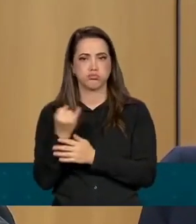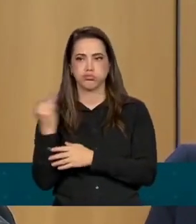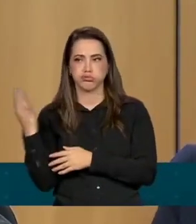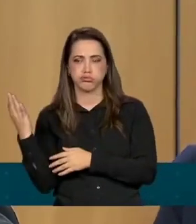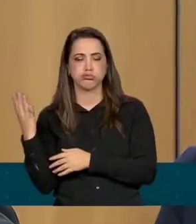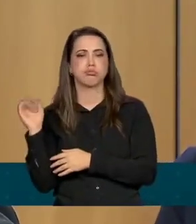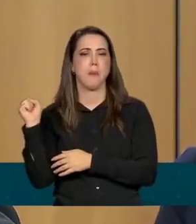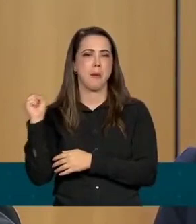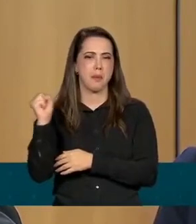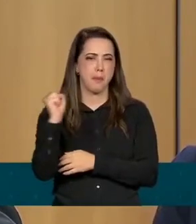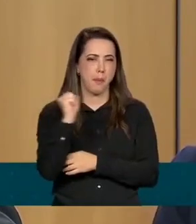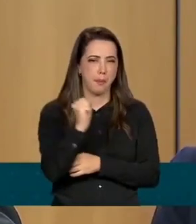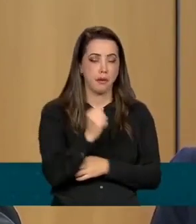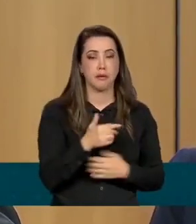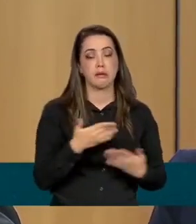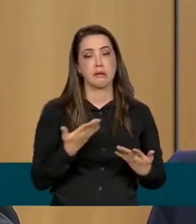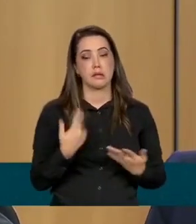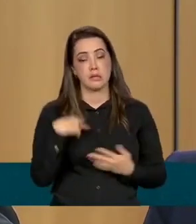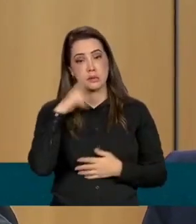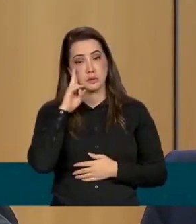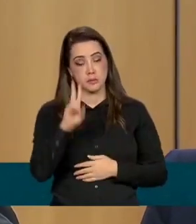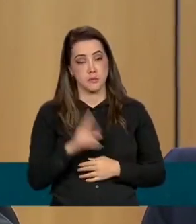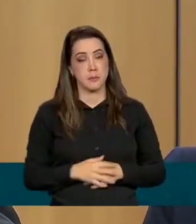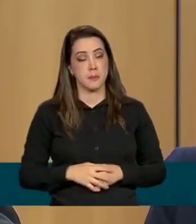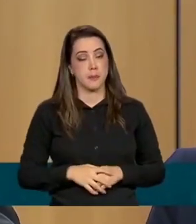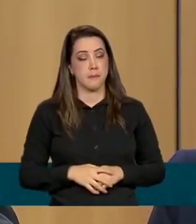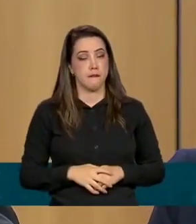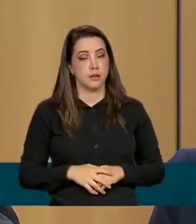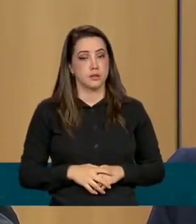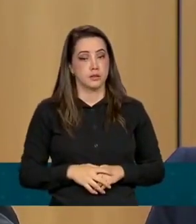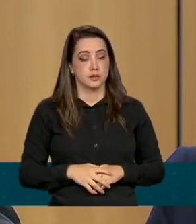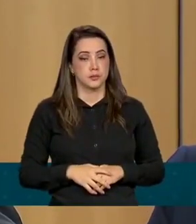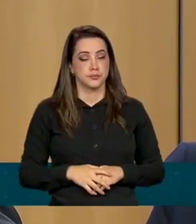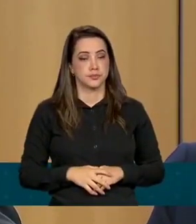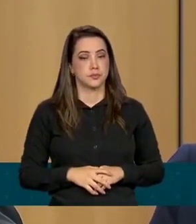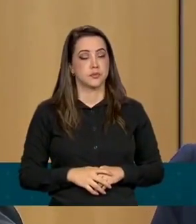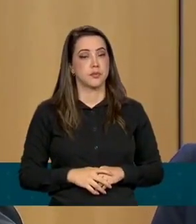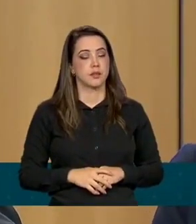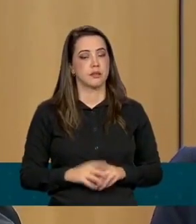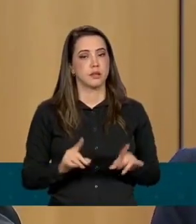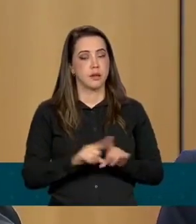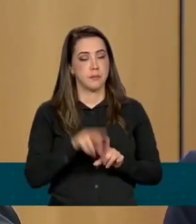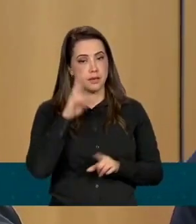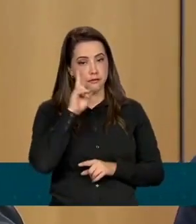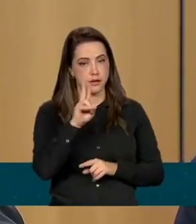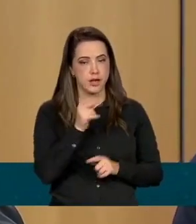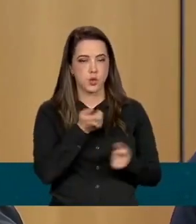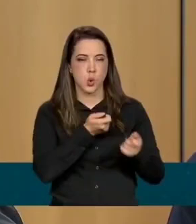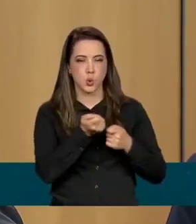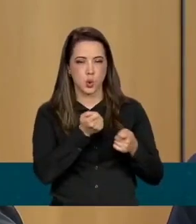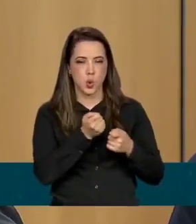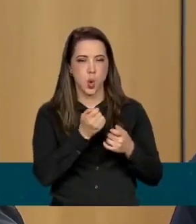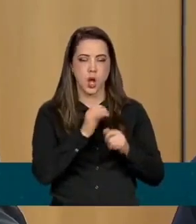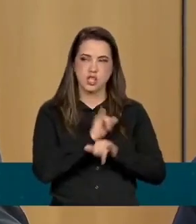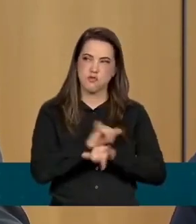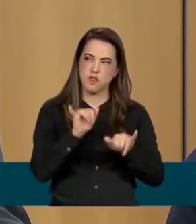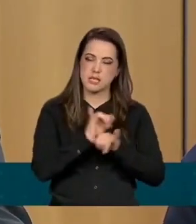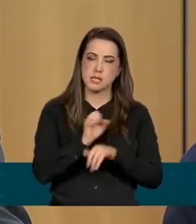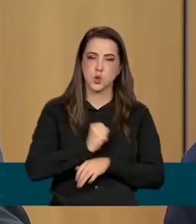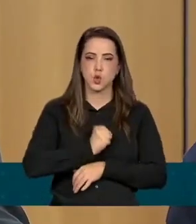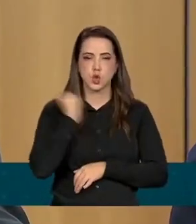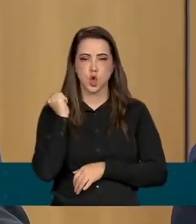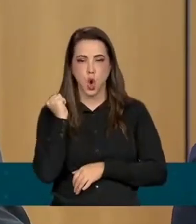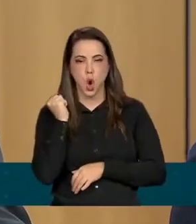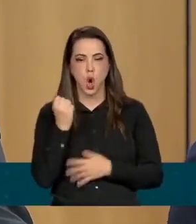nítido. Nós temos essa manipulação de ódios por intermédio da internet, inclusive para